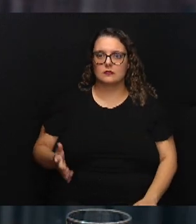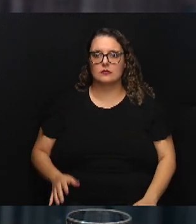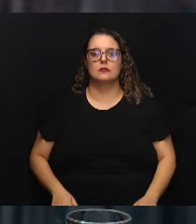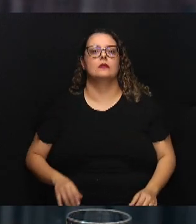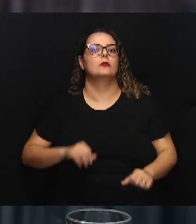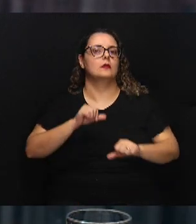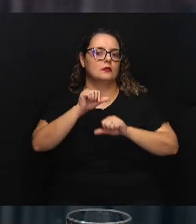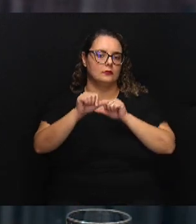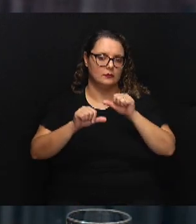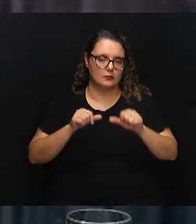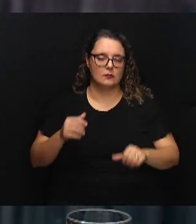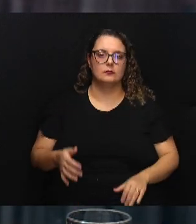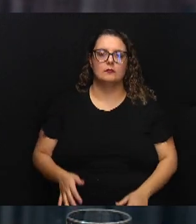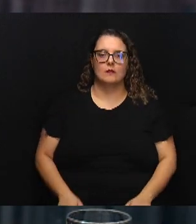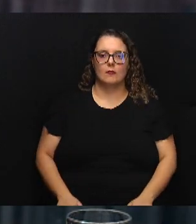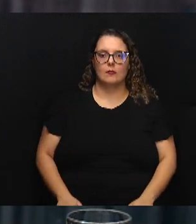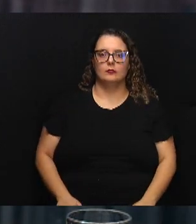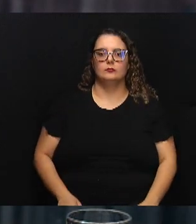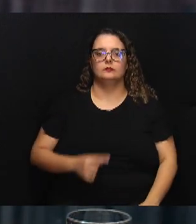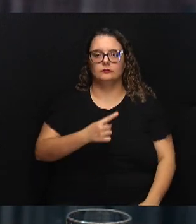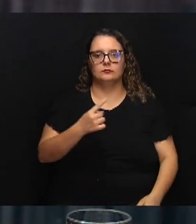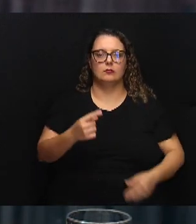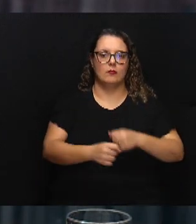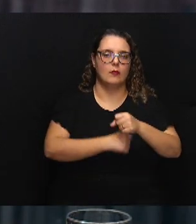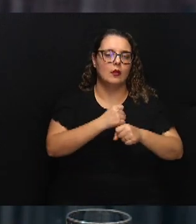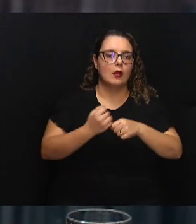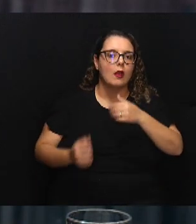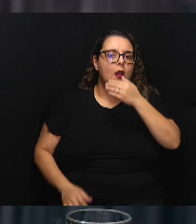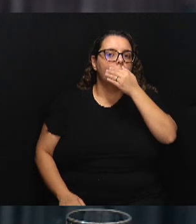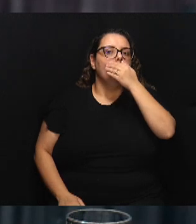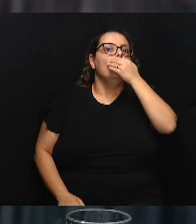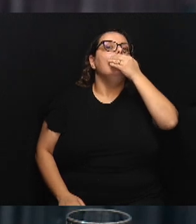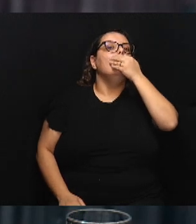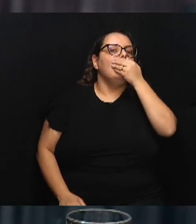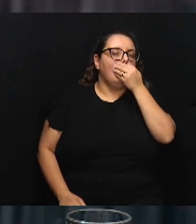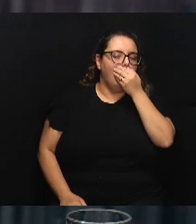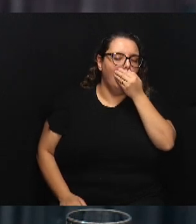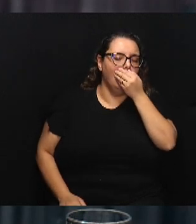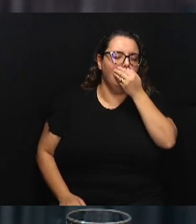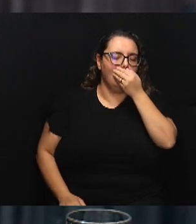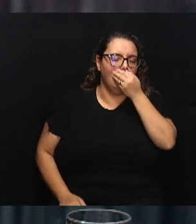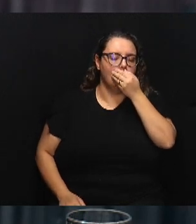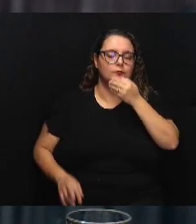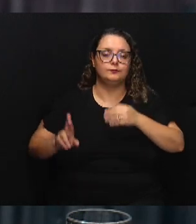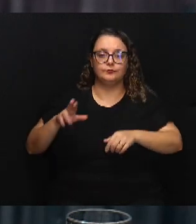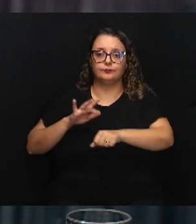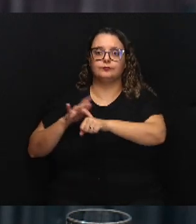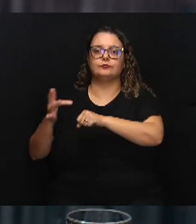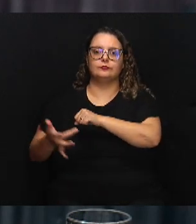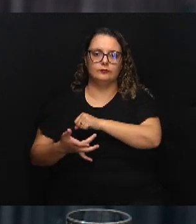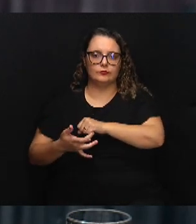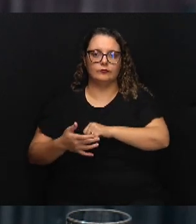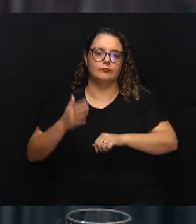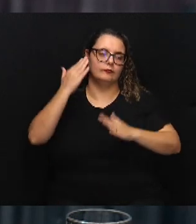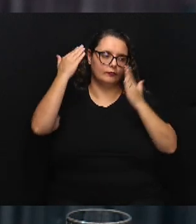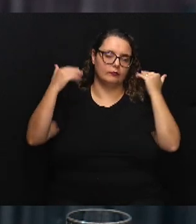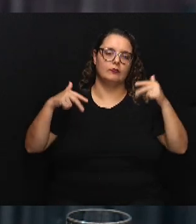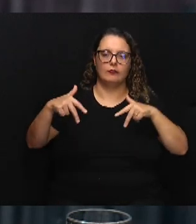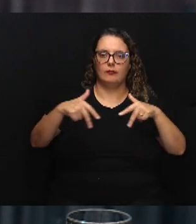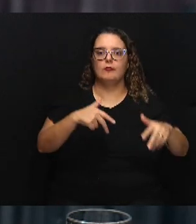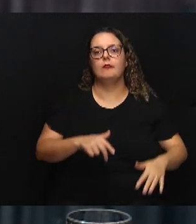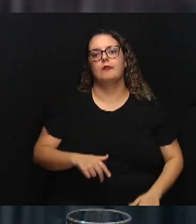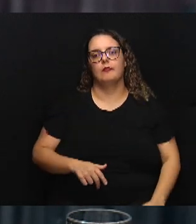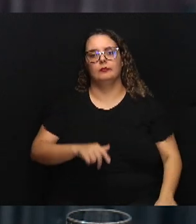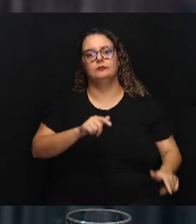muda muito anualmente, por conta das redes sociais e celebridades, os